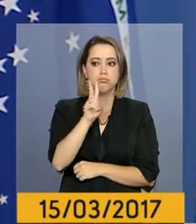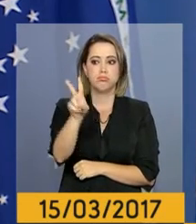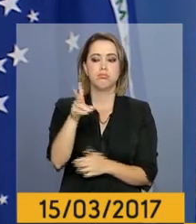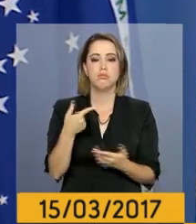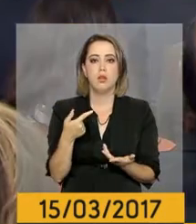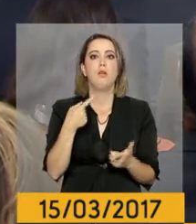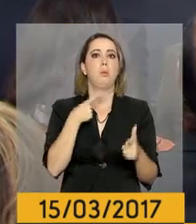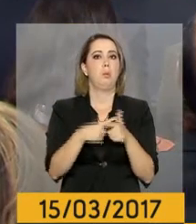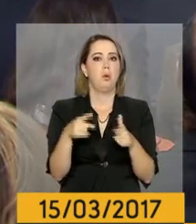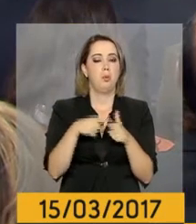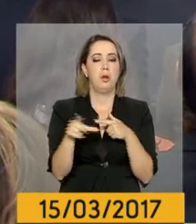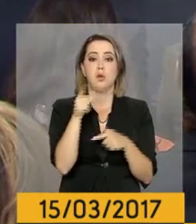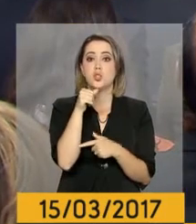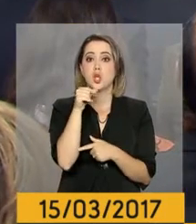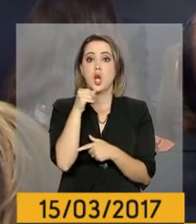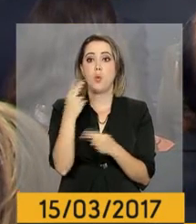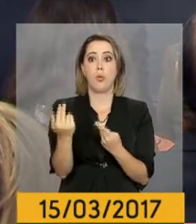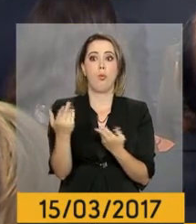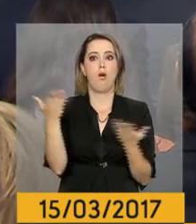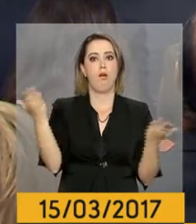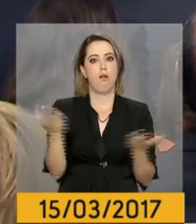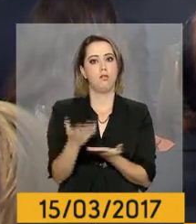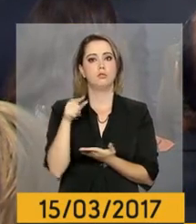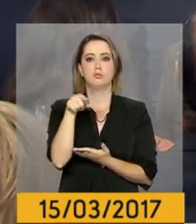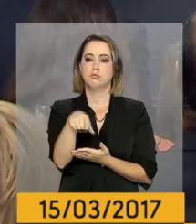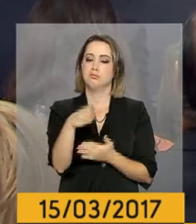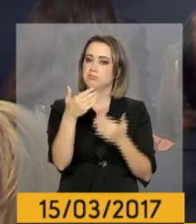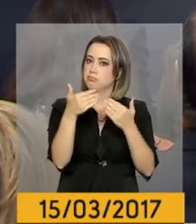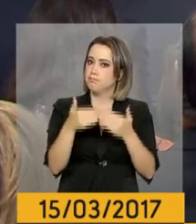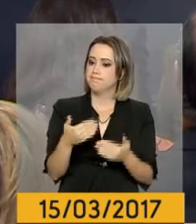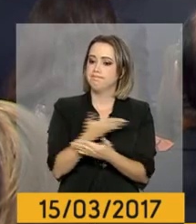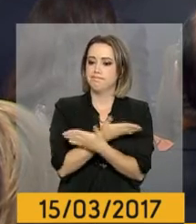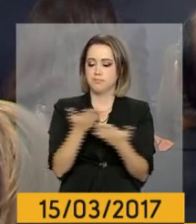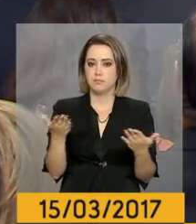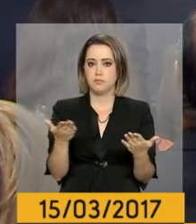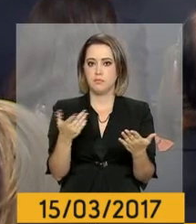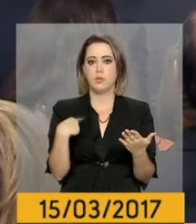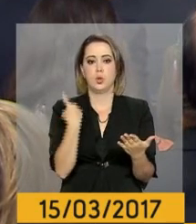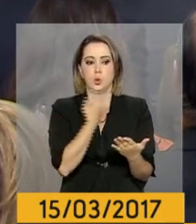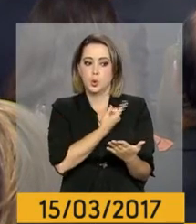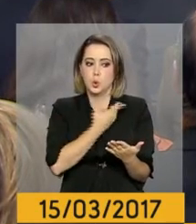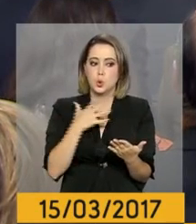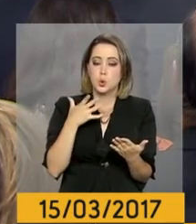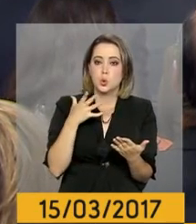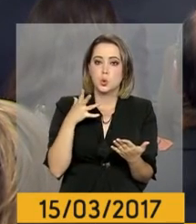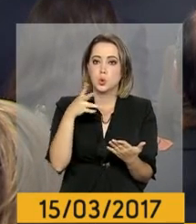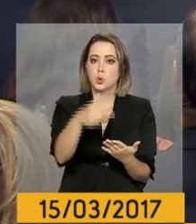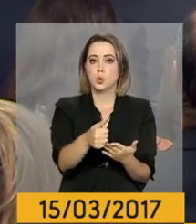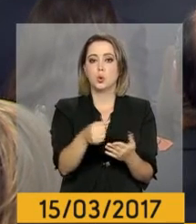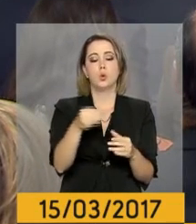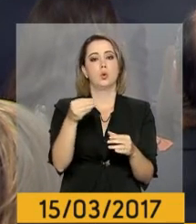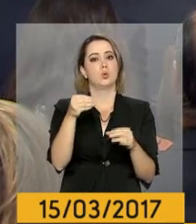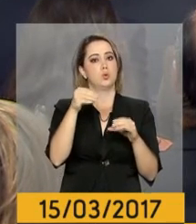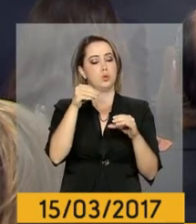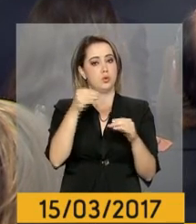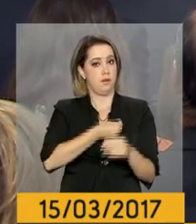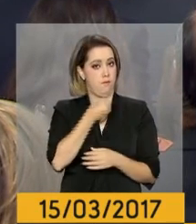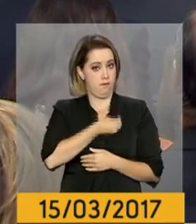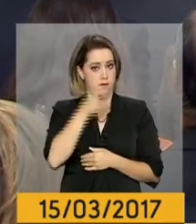hídrica como esta que vossa excelência os habitantes nós todos os habitantes de brasília